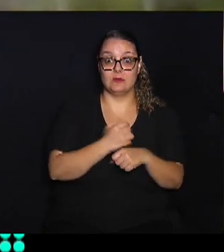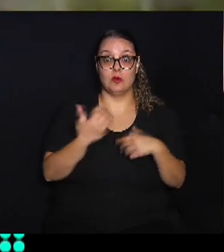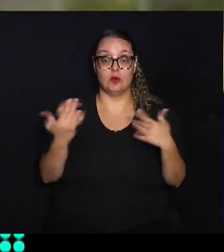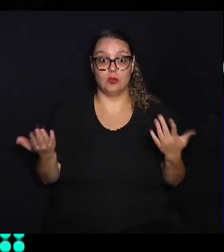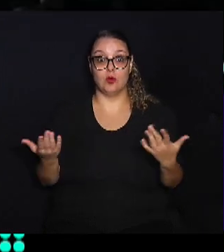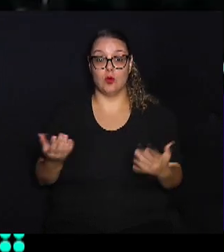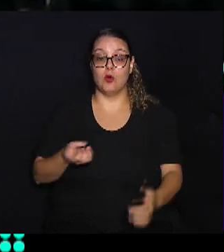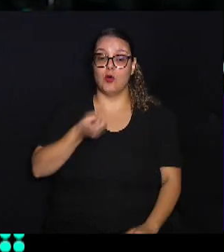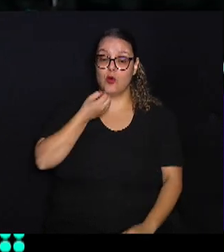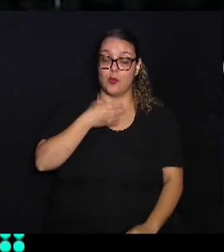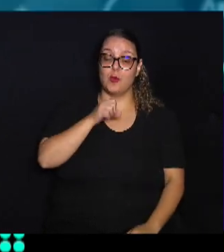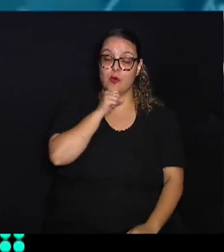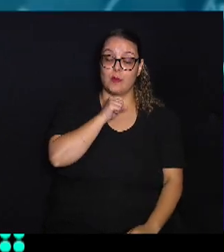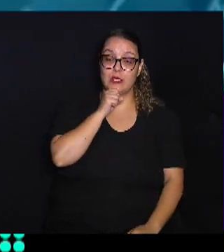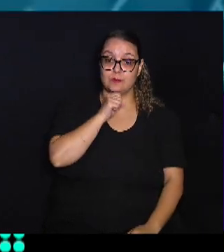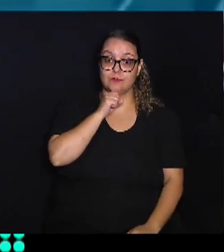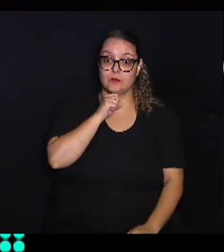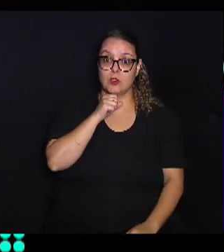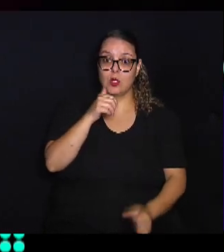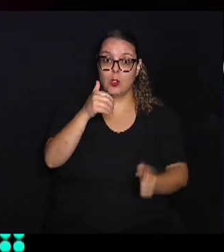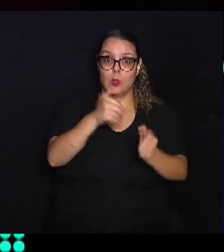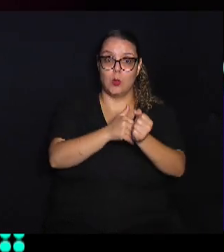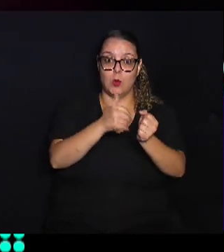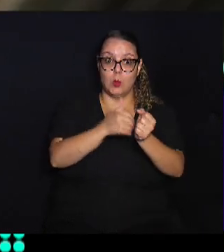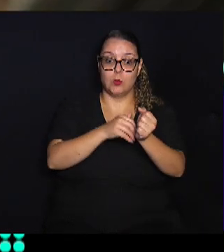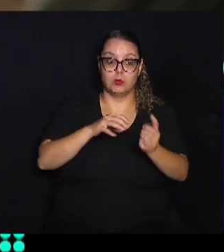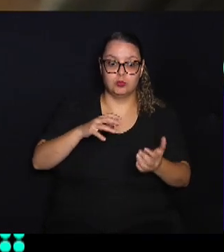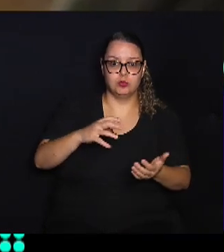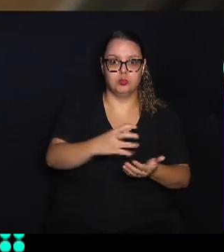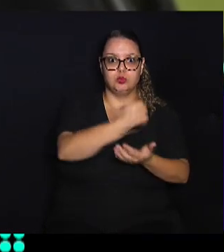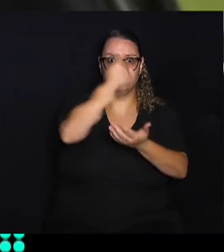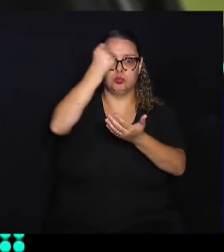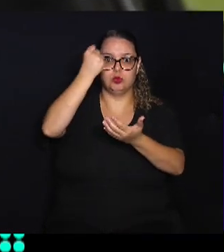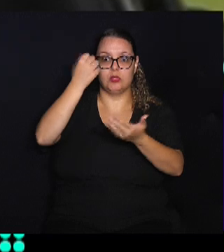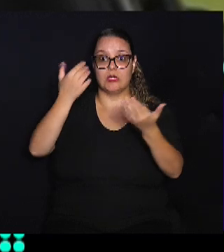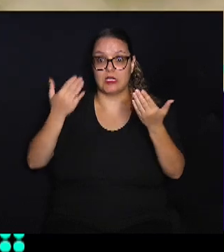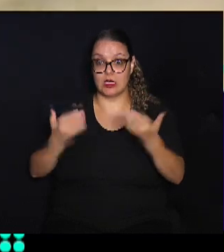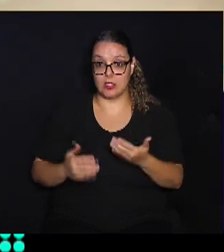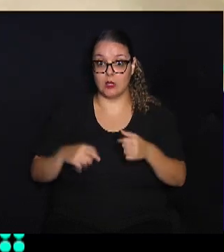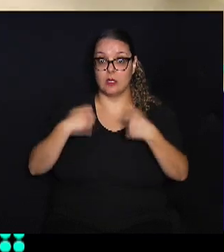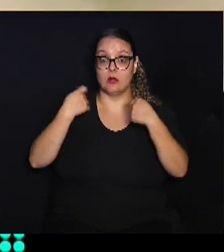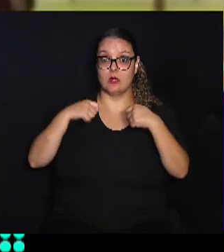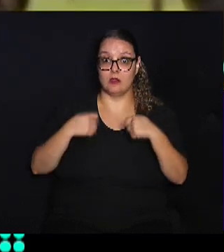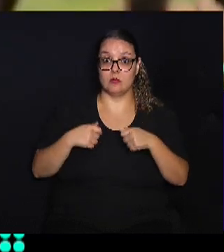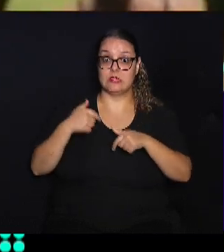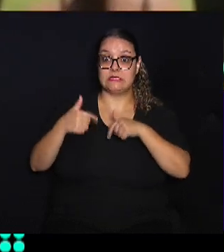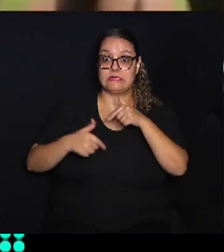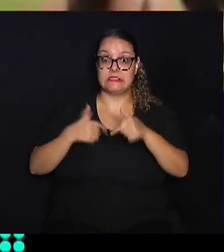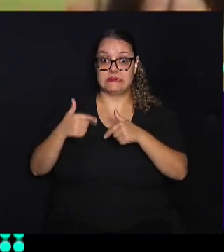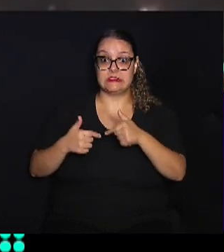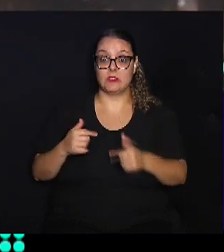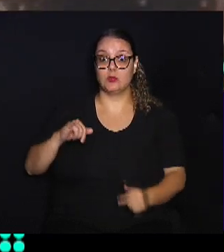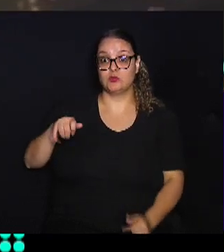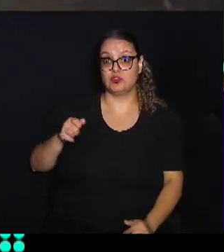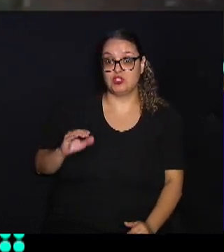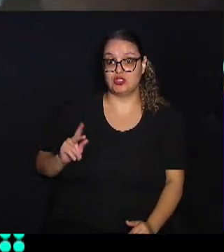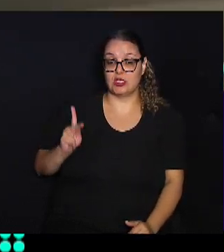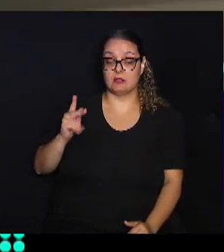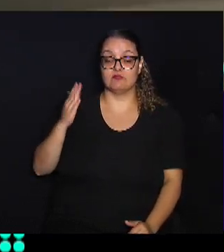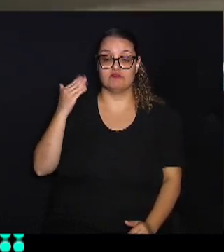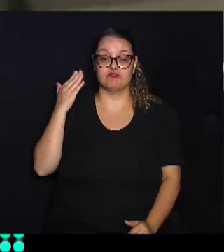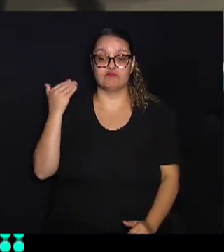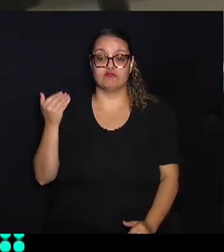o bom velhinho foi misteriosamente sequestrado e agora ele precisará trabalhar com Jack, um